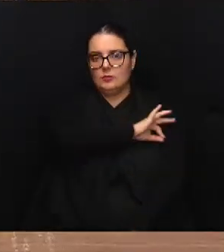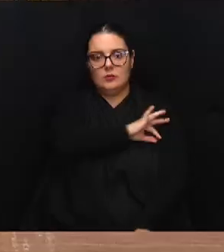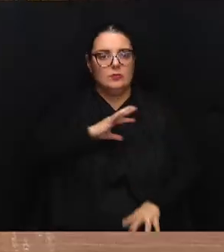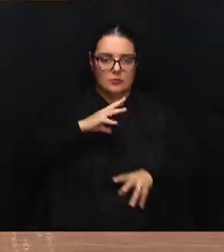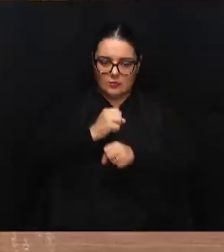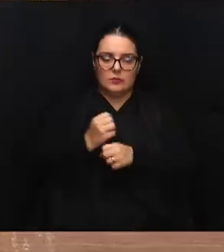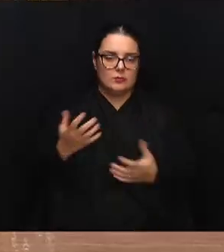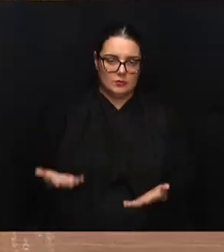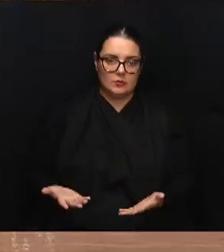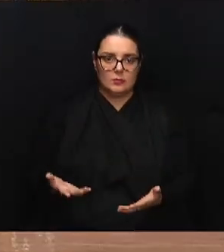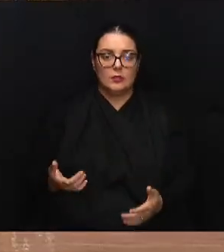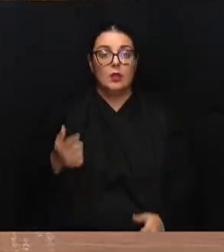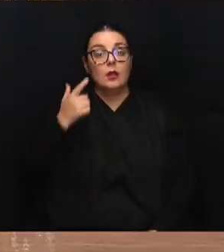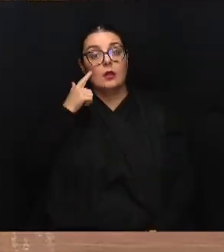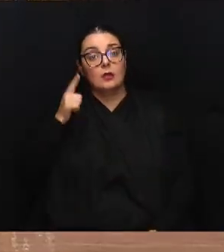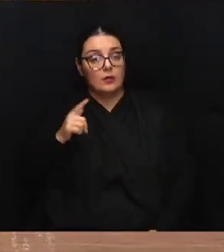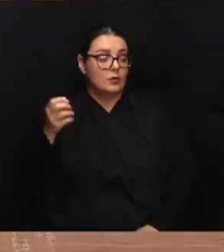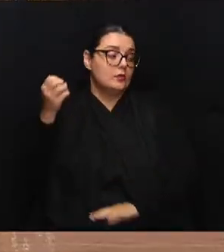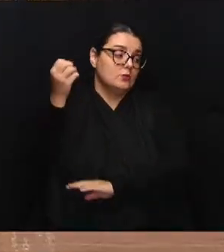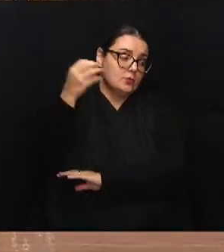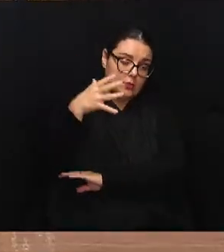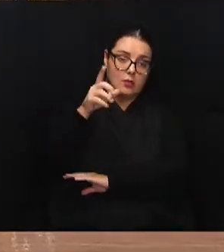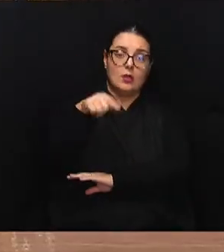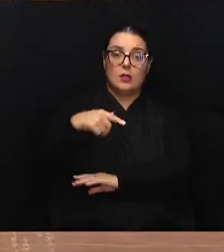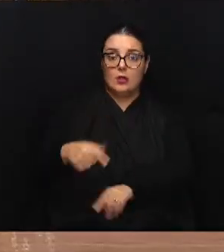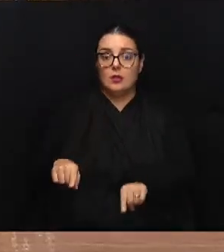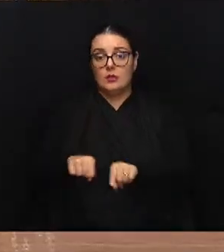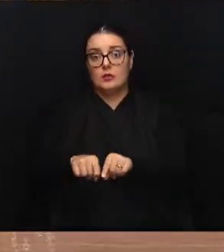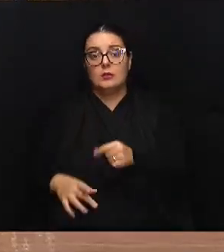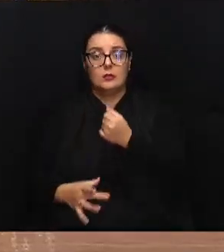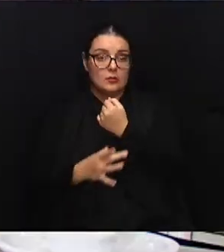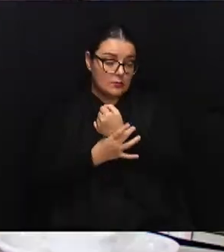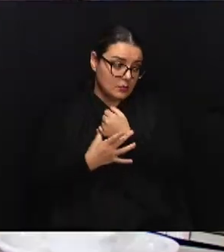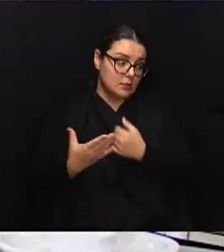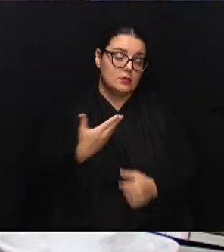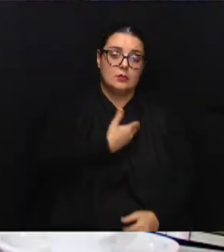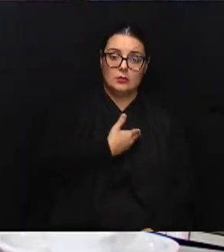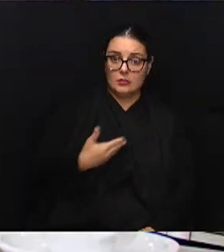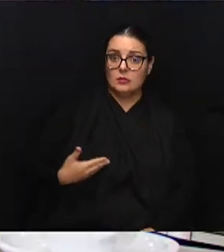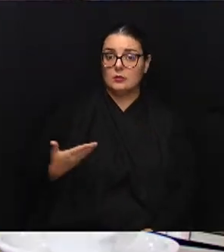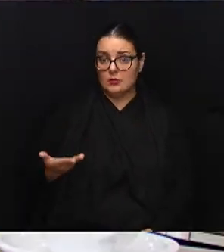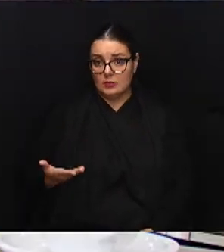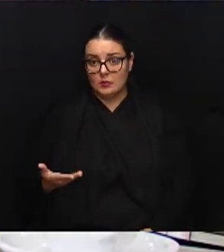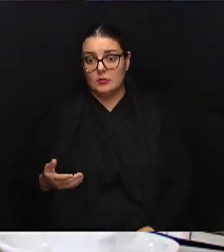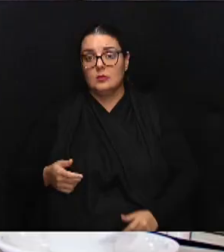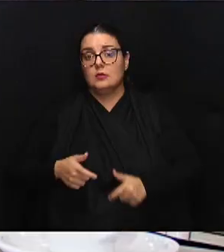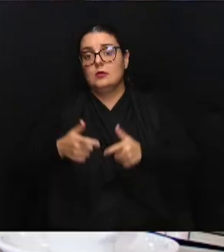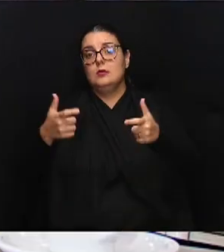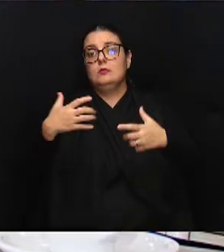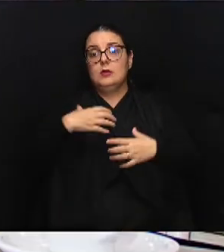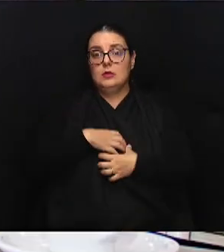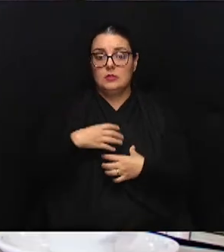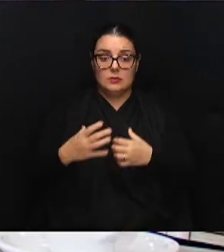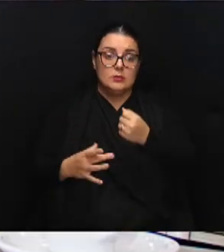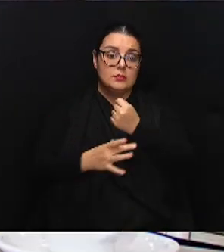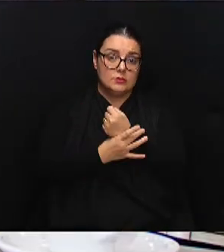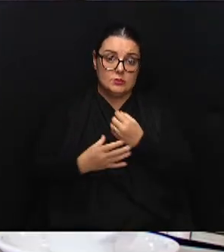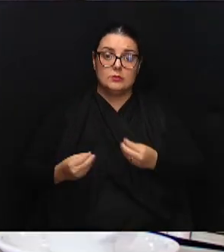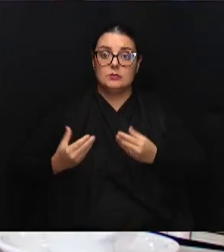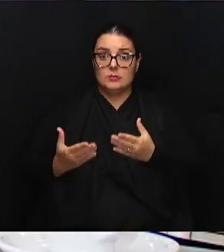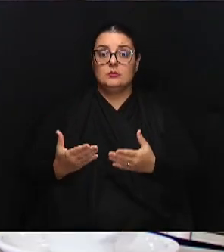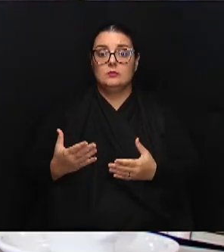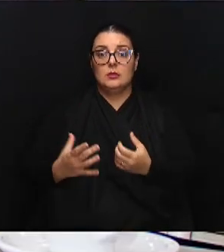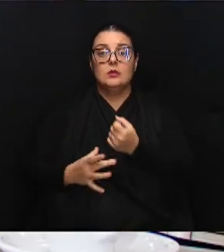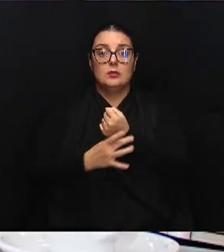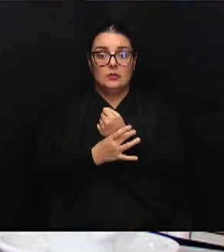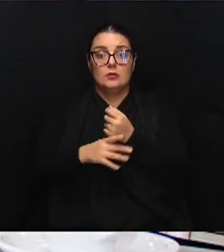geral. É claro que a iluminação é um fator também de segurança pública, né? Aumenta a sensação de segurança, oferece mais segurança